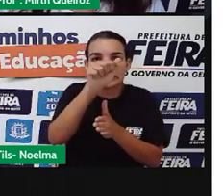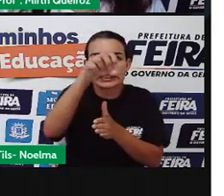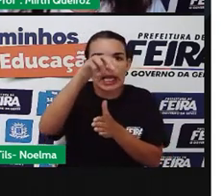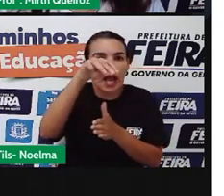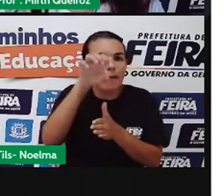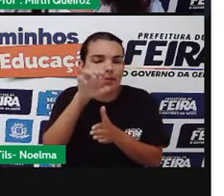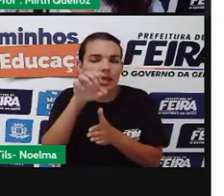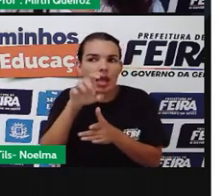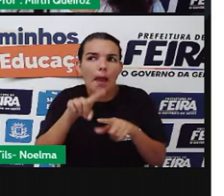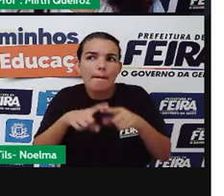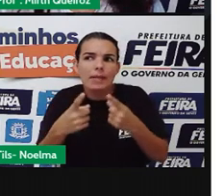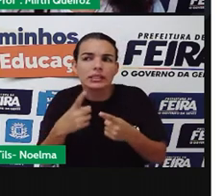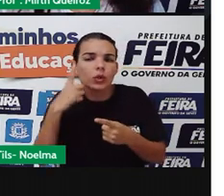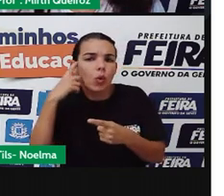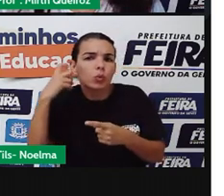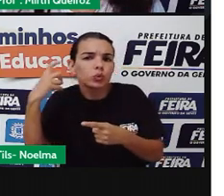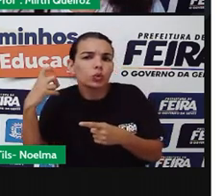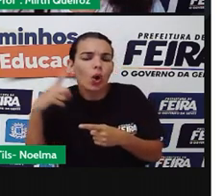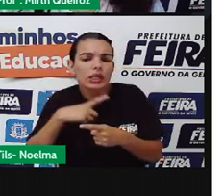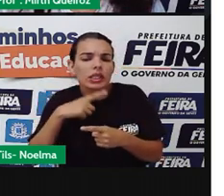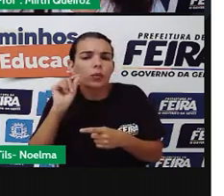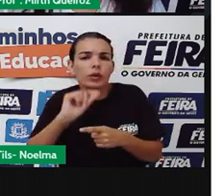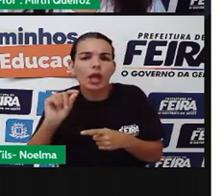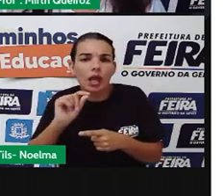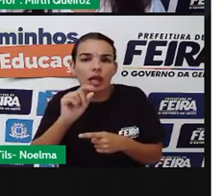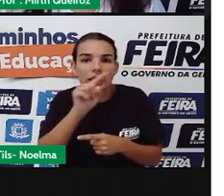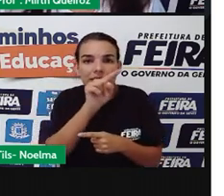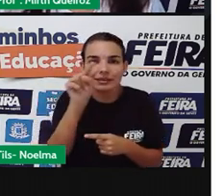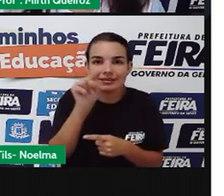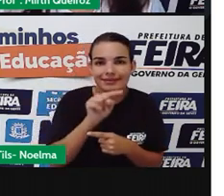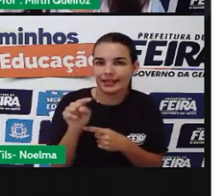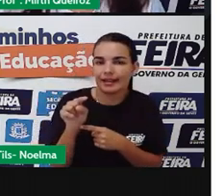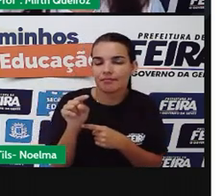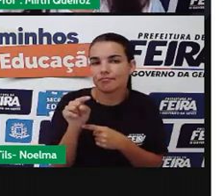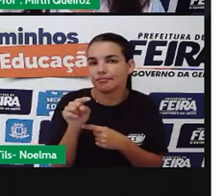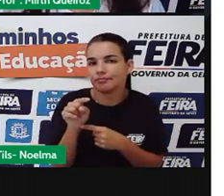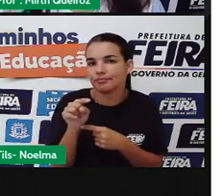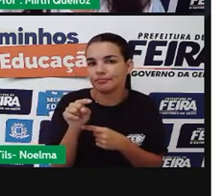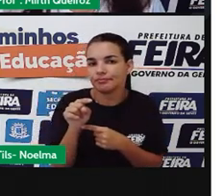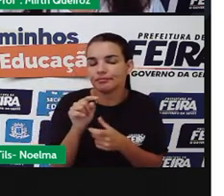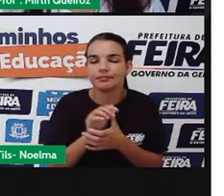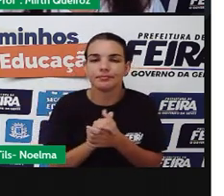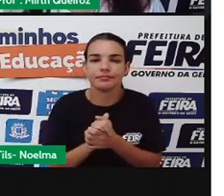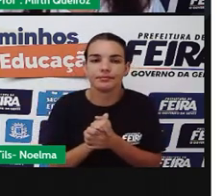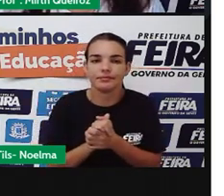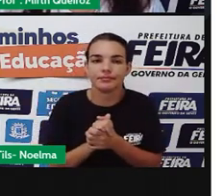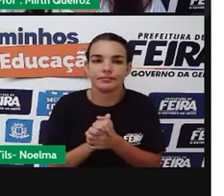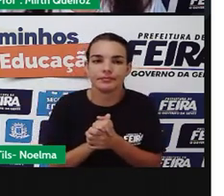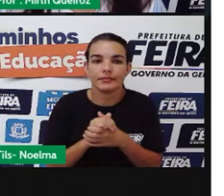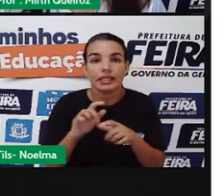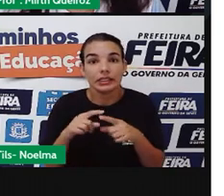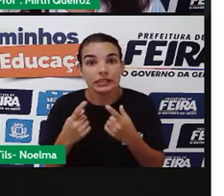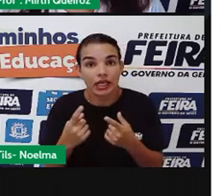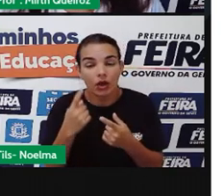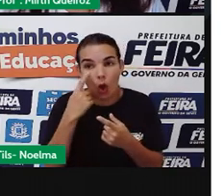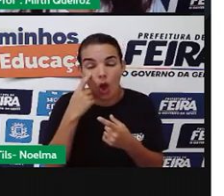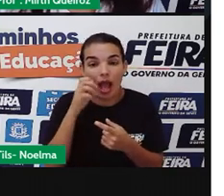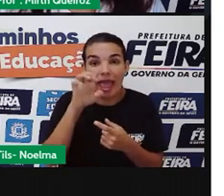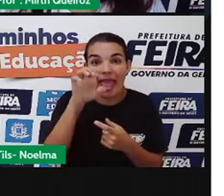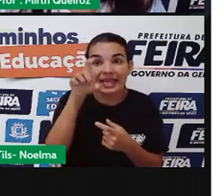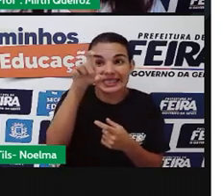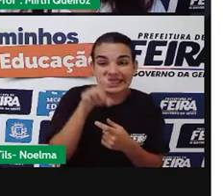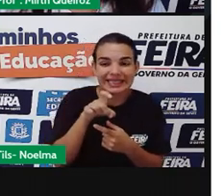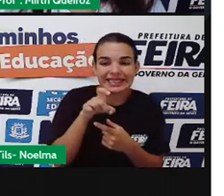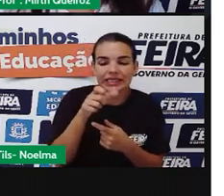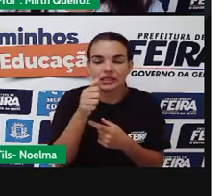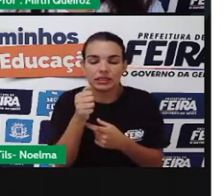X, mas não apresenta o som de X. Apresenta o som de Z. Exame tem o som